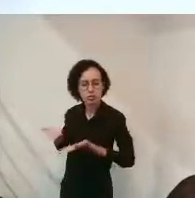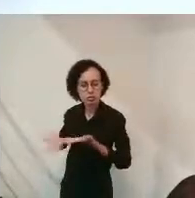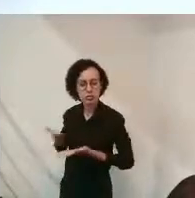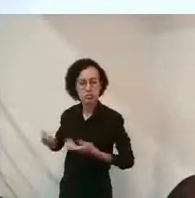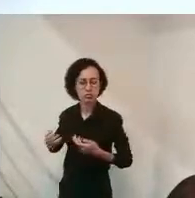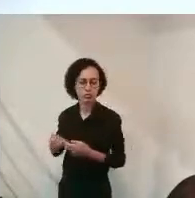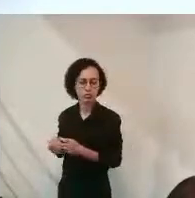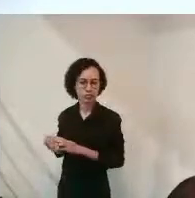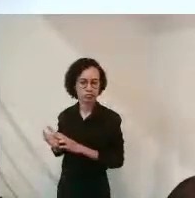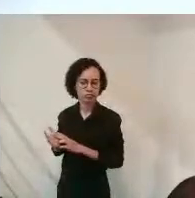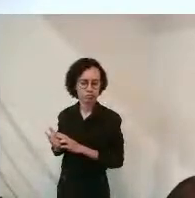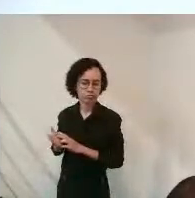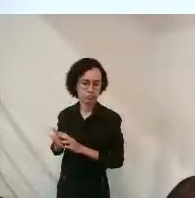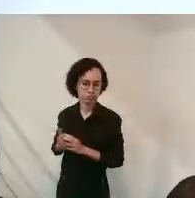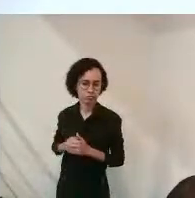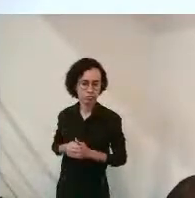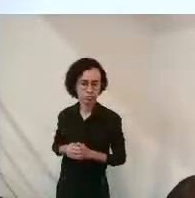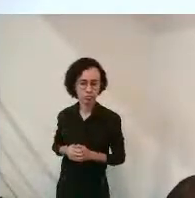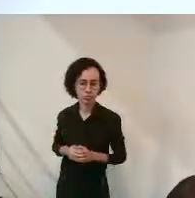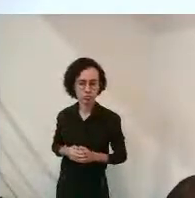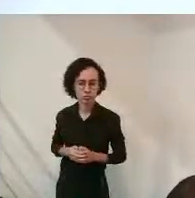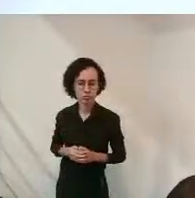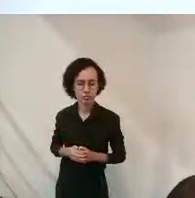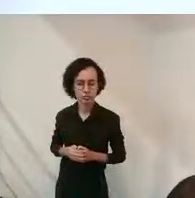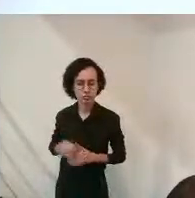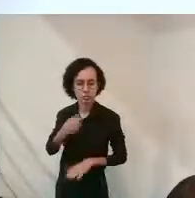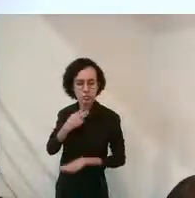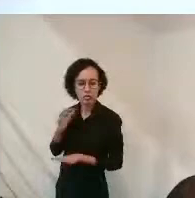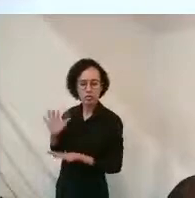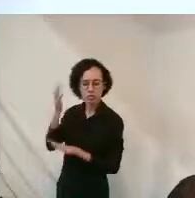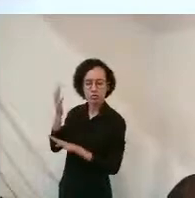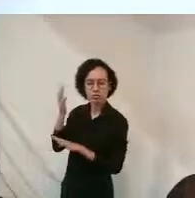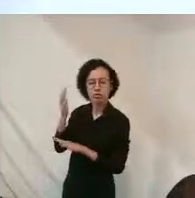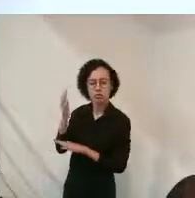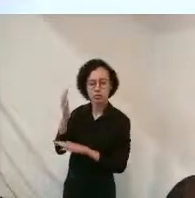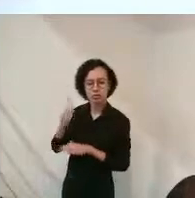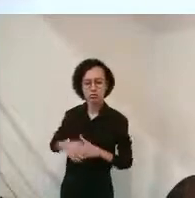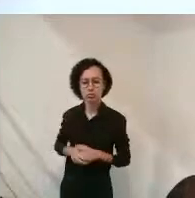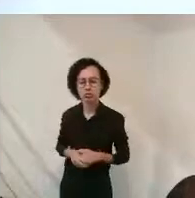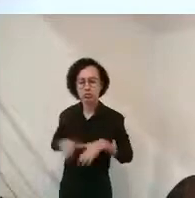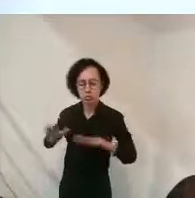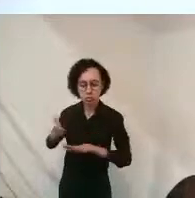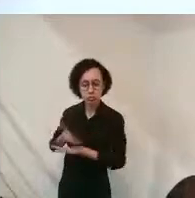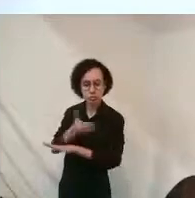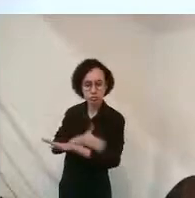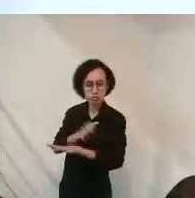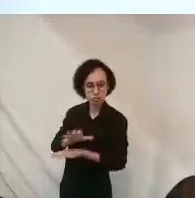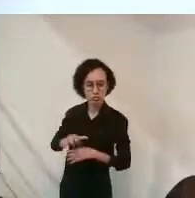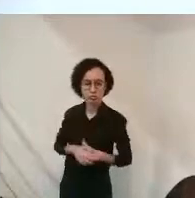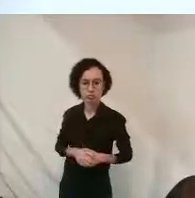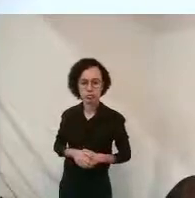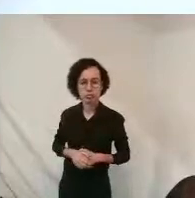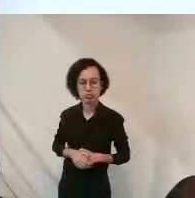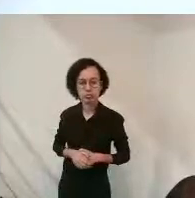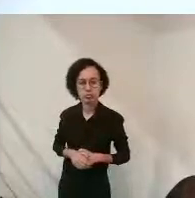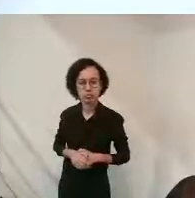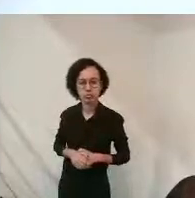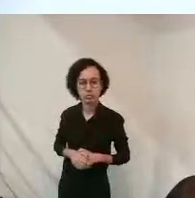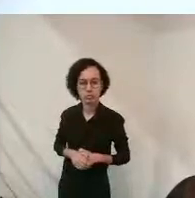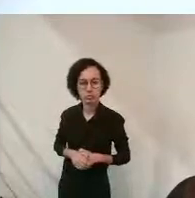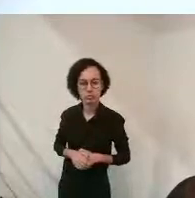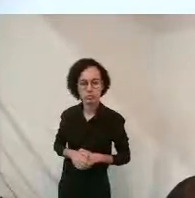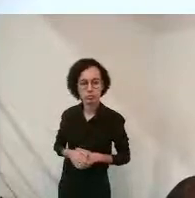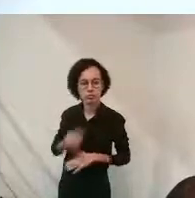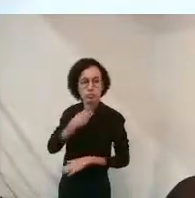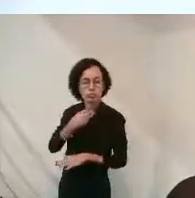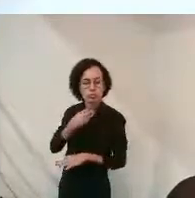acontecendo. Como disse o Barreto agora há pouco, o princípio do poluidor pagador. Mas antes disso, não gerar os resíduos. Né? Não se